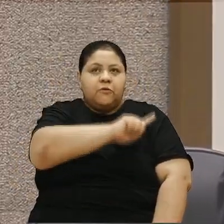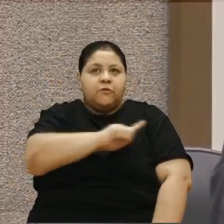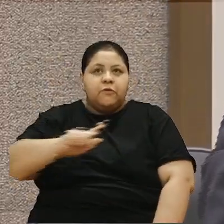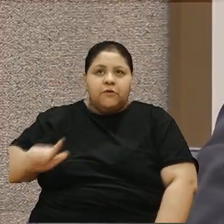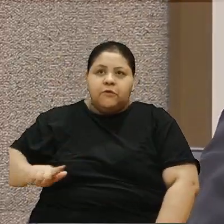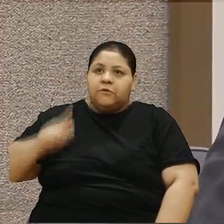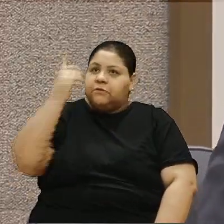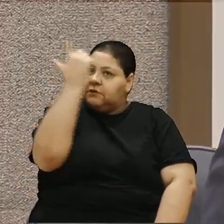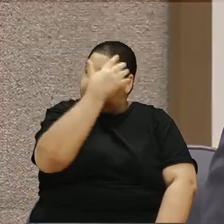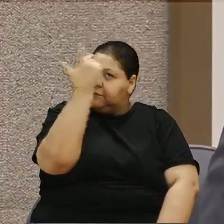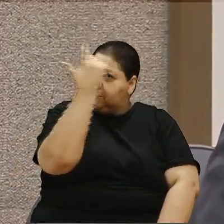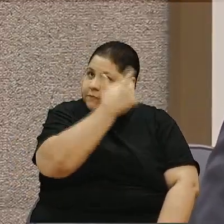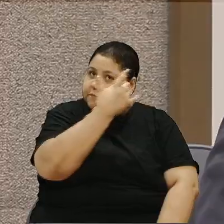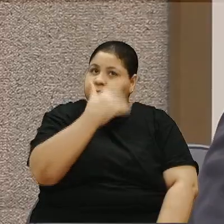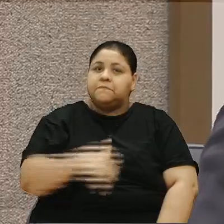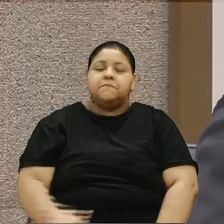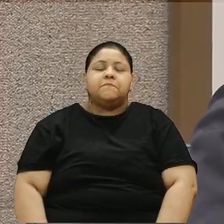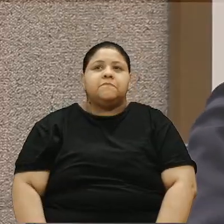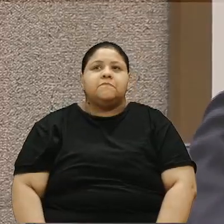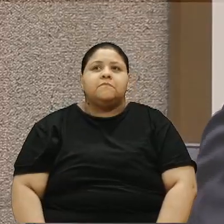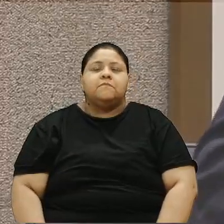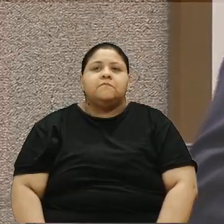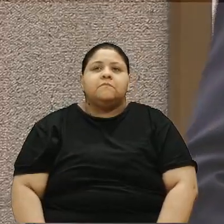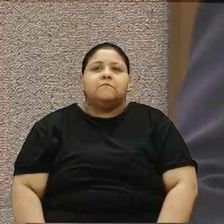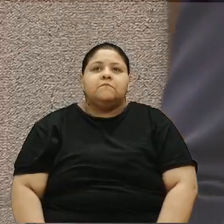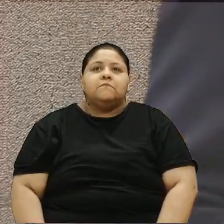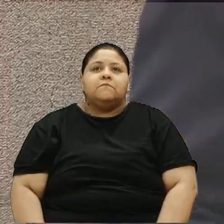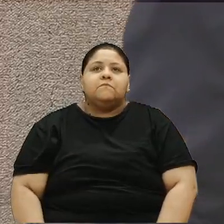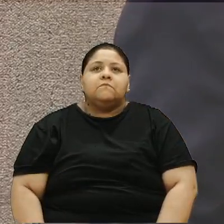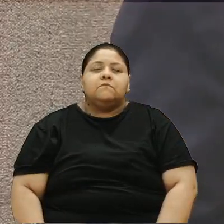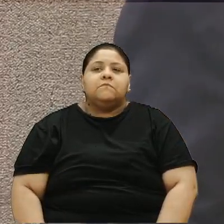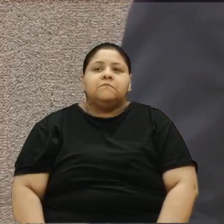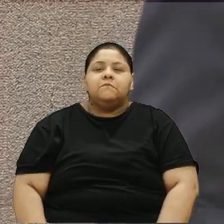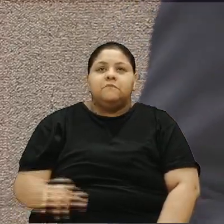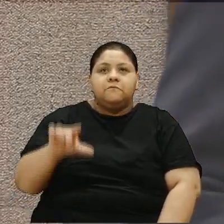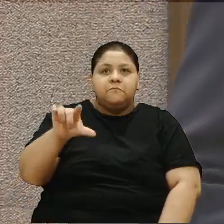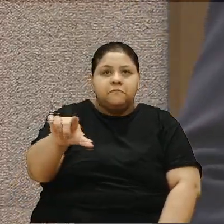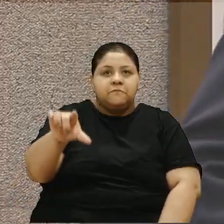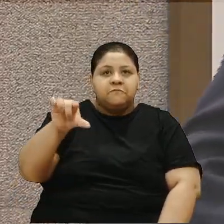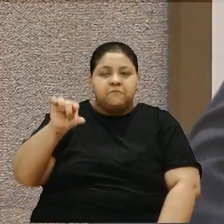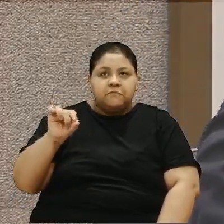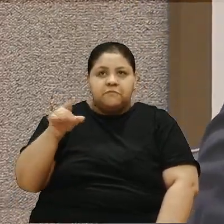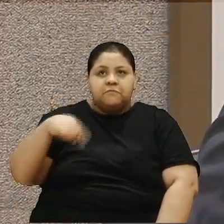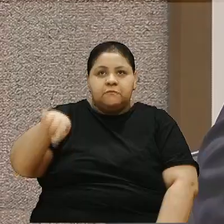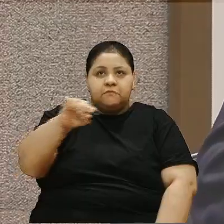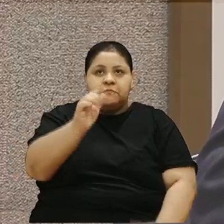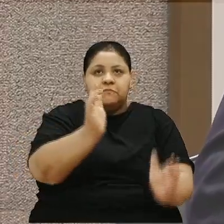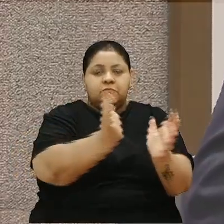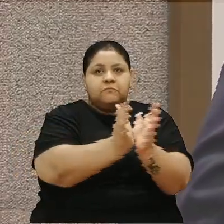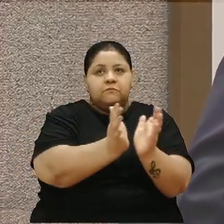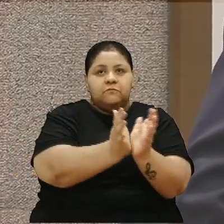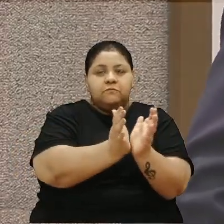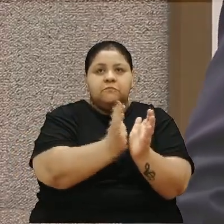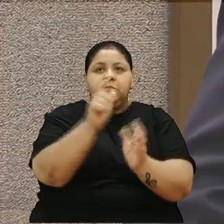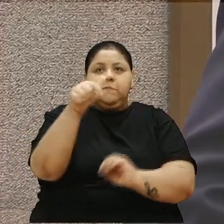Peço a palavra, senhor presidente. Pela escolha do nosso colega que esteve